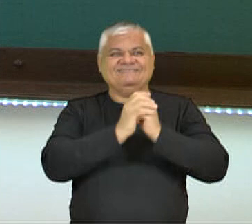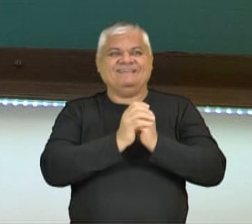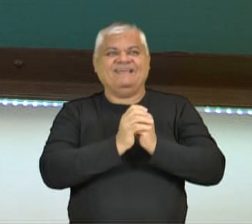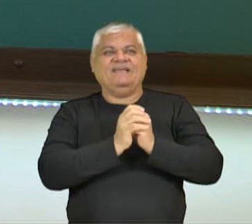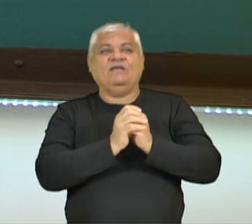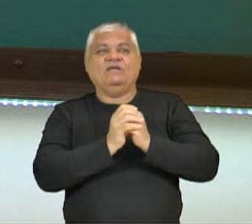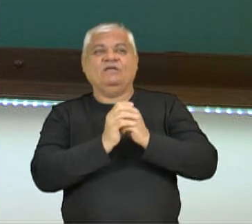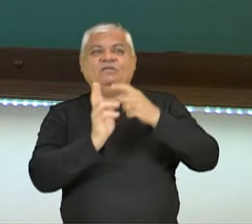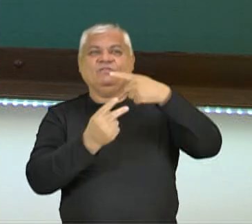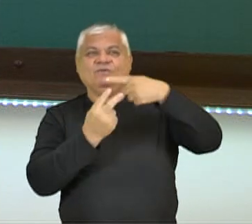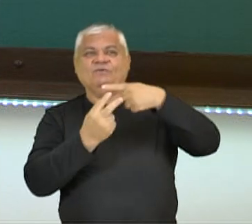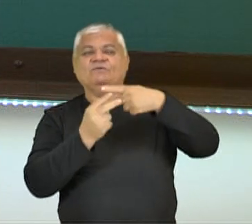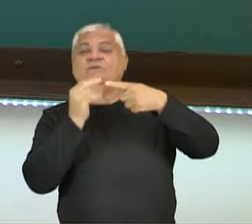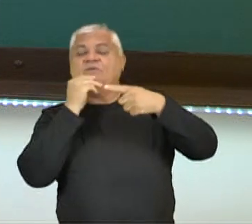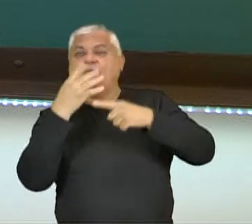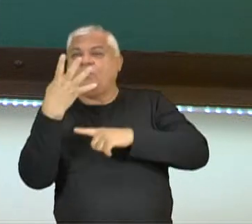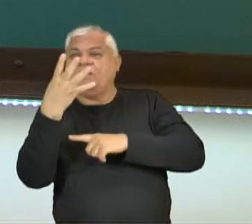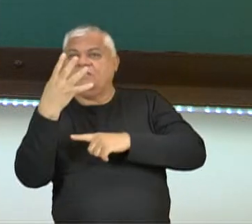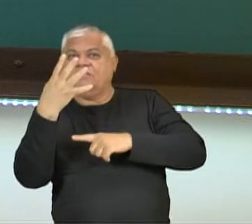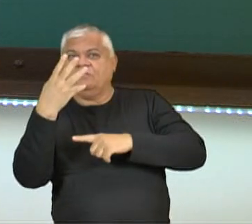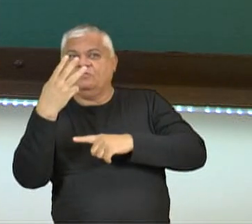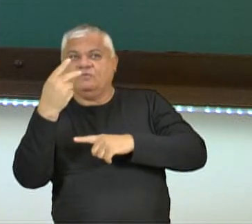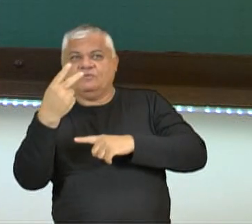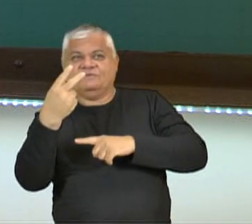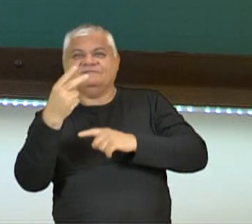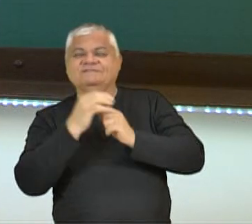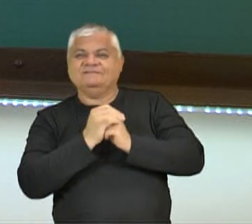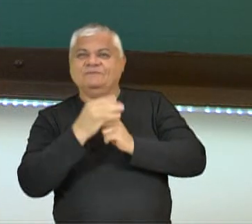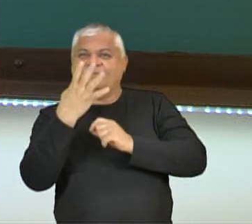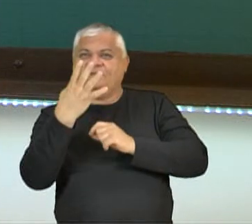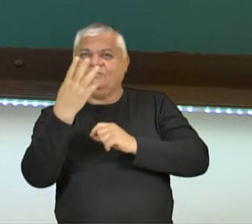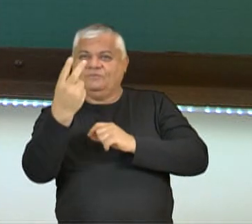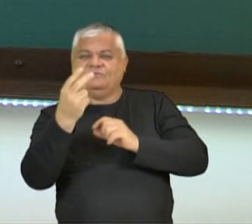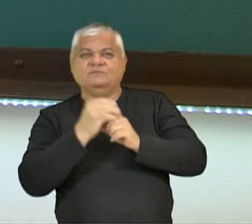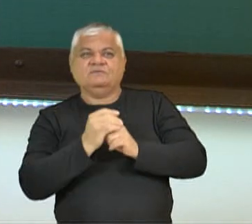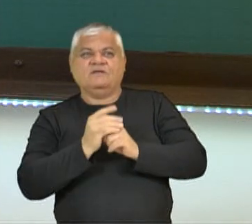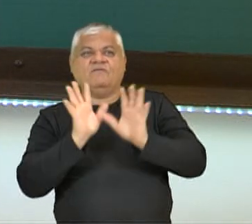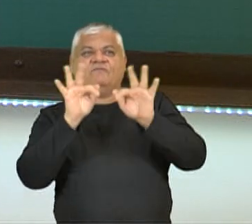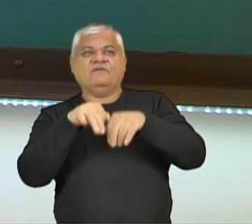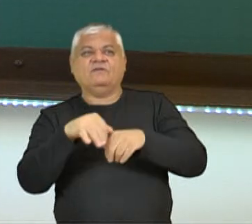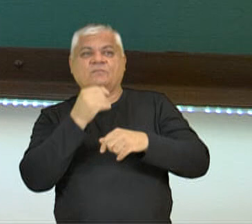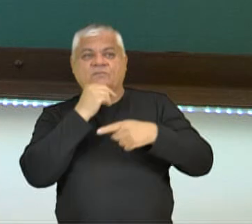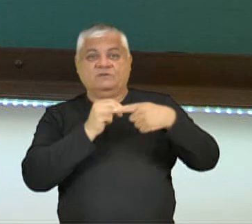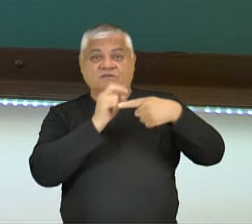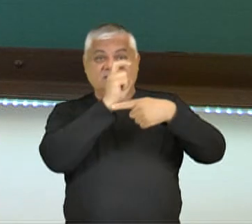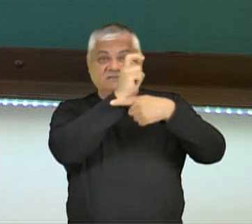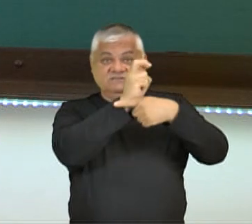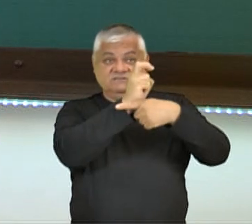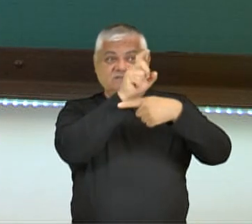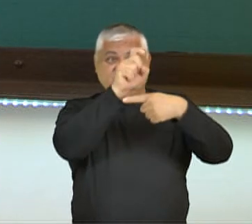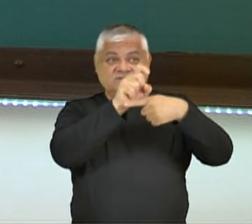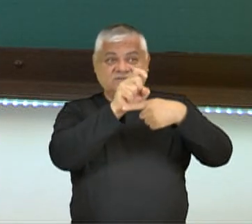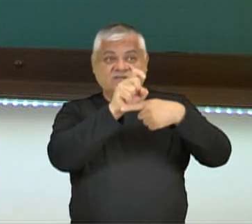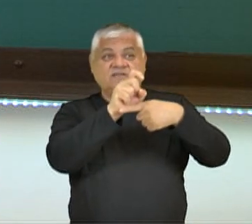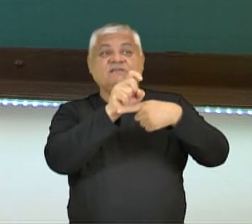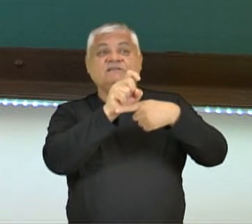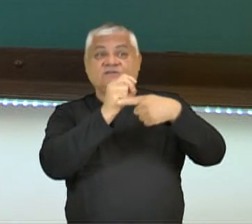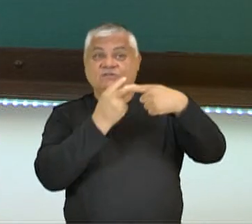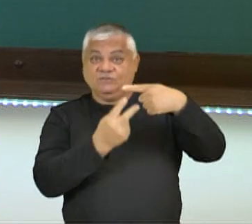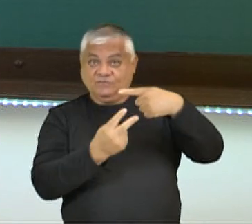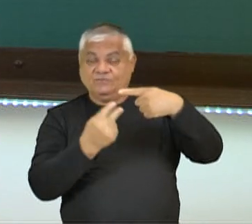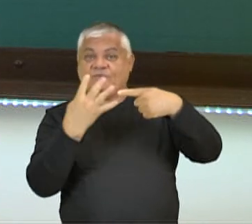2. E do lado direito eu somo 42. Termino finalizando como? O 2 que está dividindo